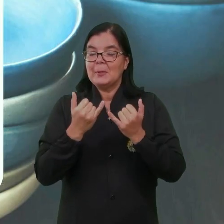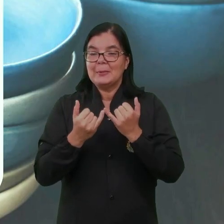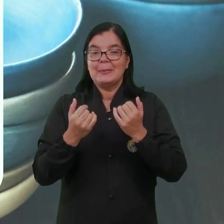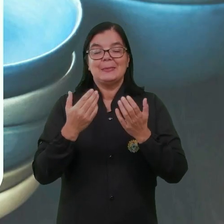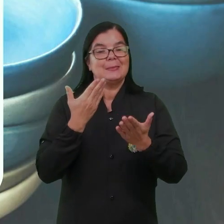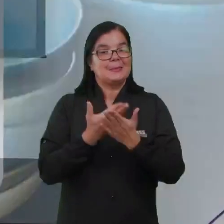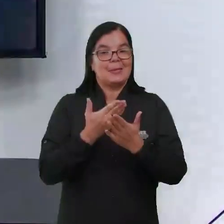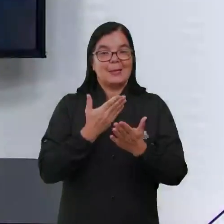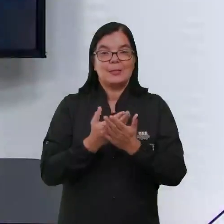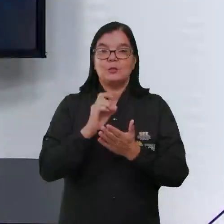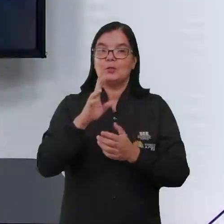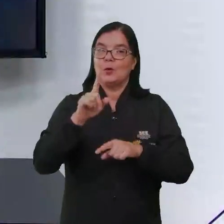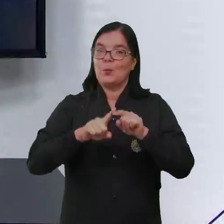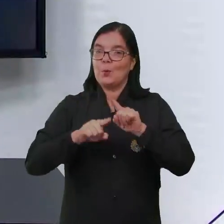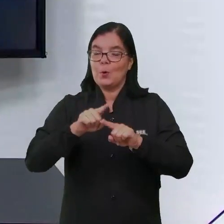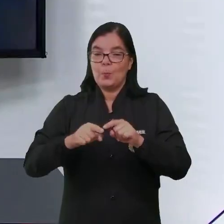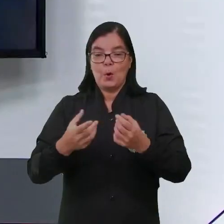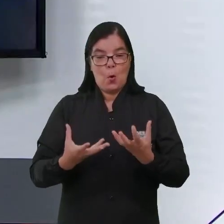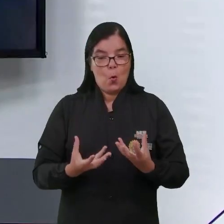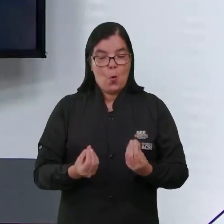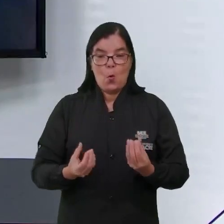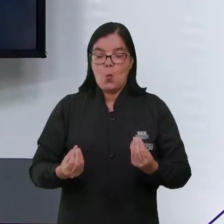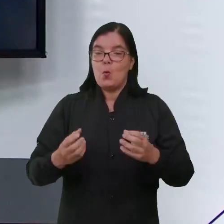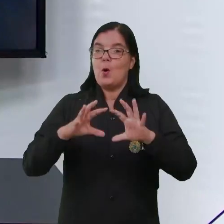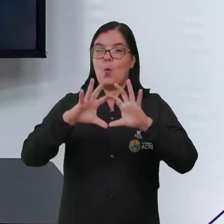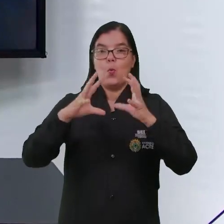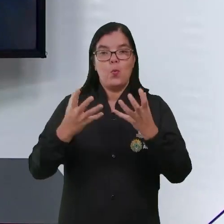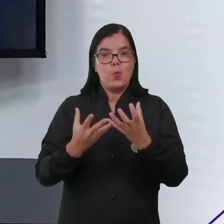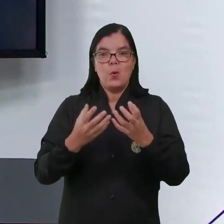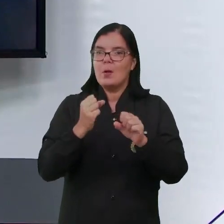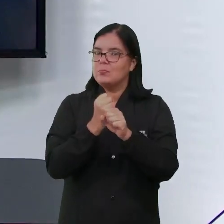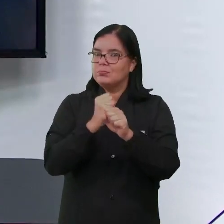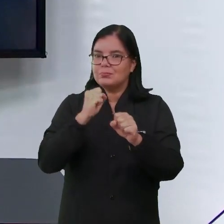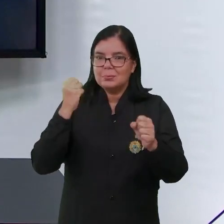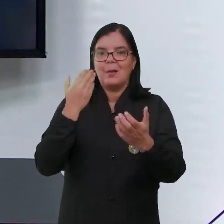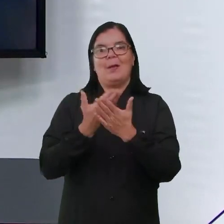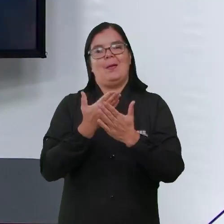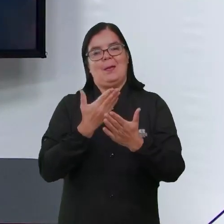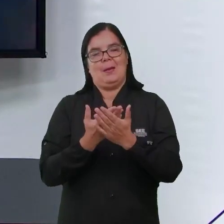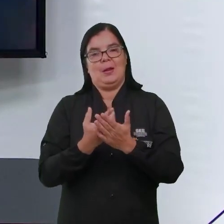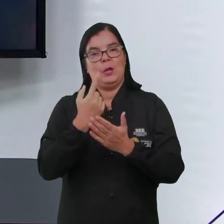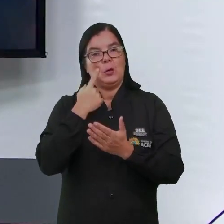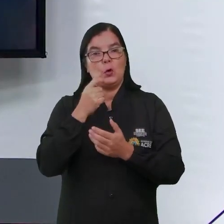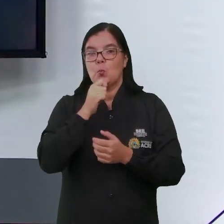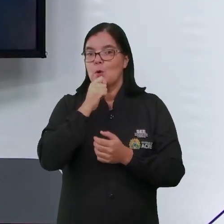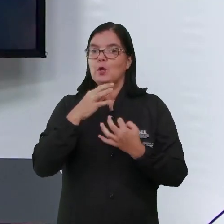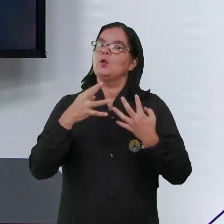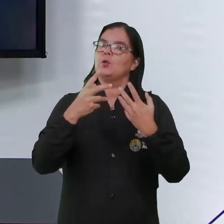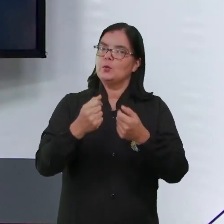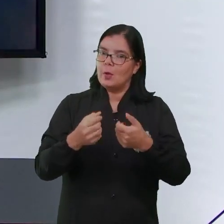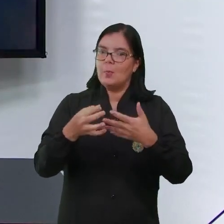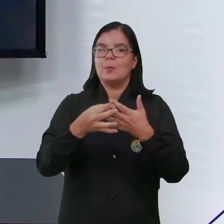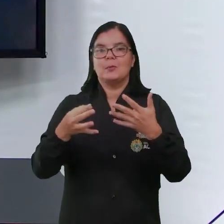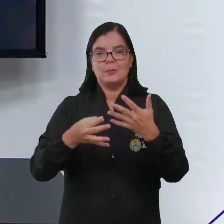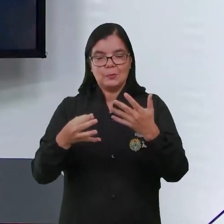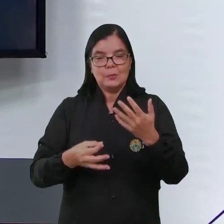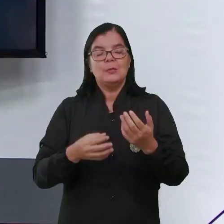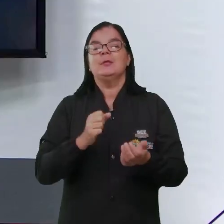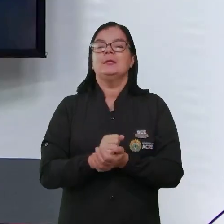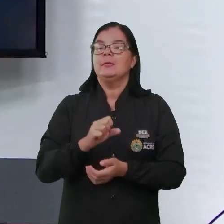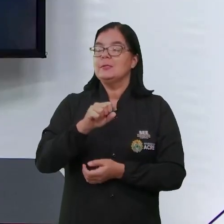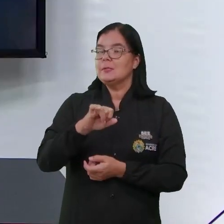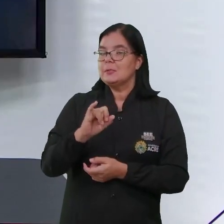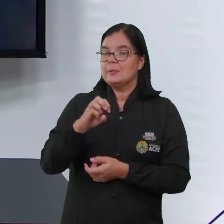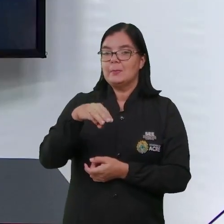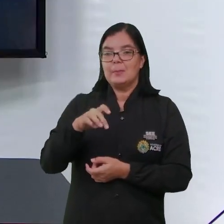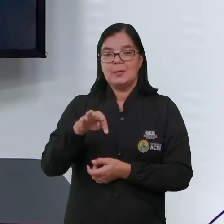só para os materiais cerâmicos, porque ele é uma aula extremamente grande, né? Como ela não ia caber, ainda tem os produtos cimentícios e